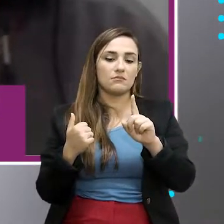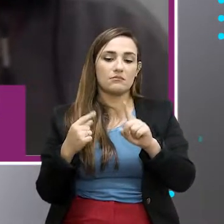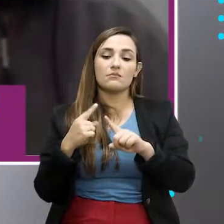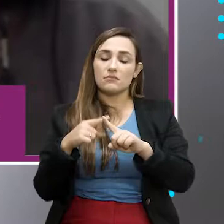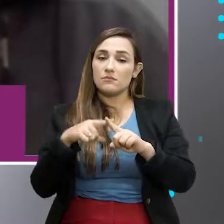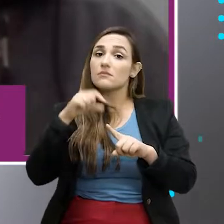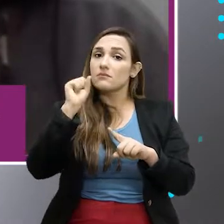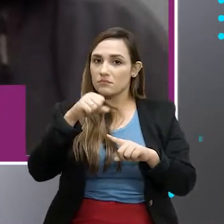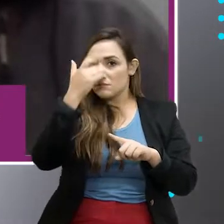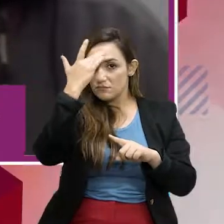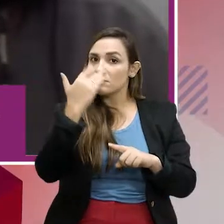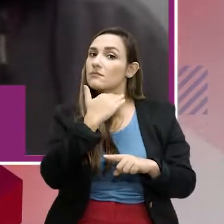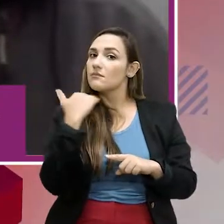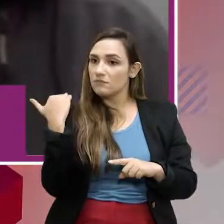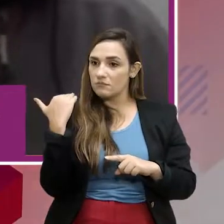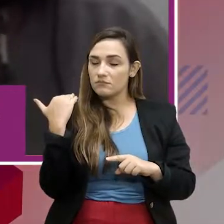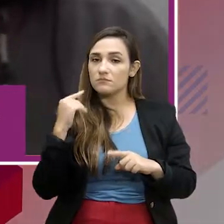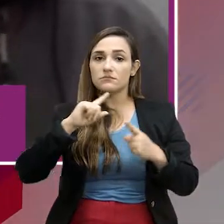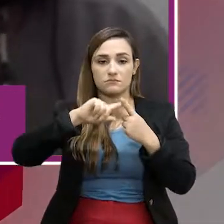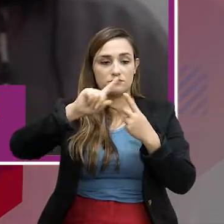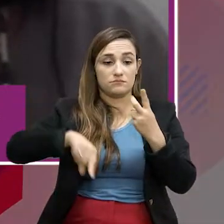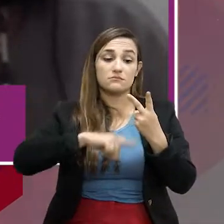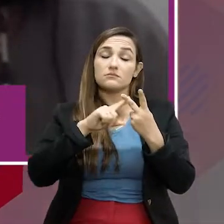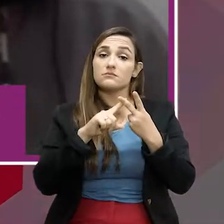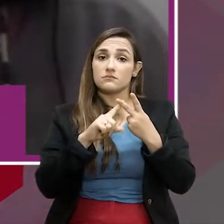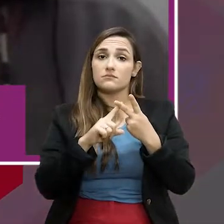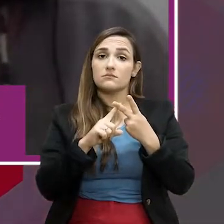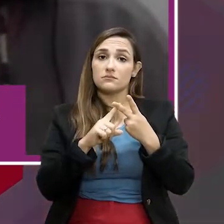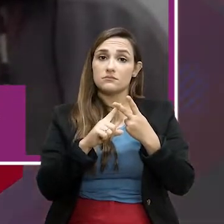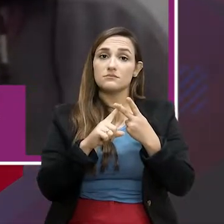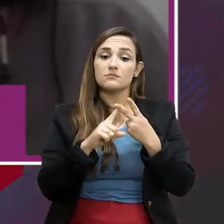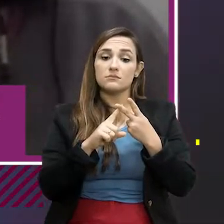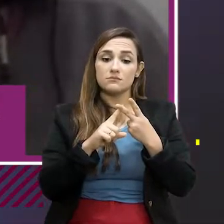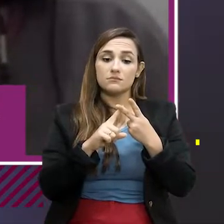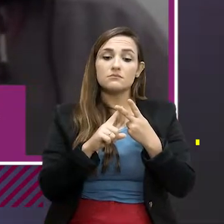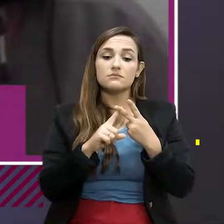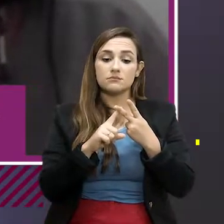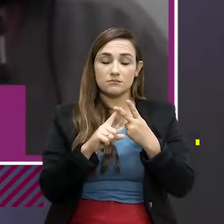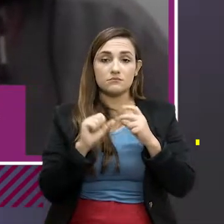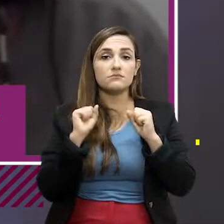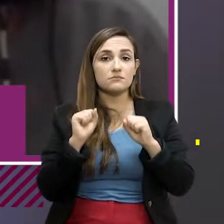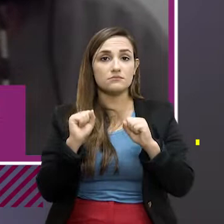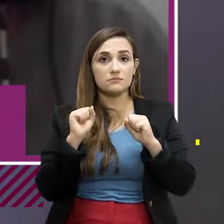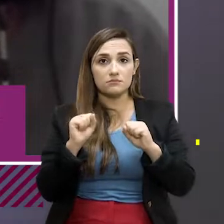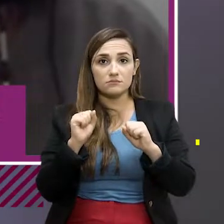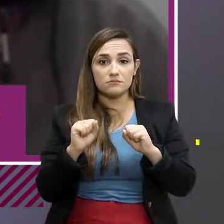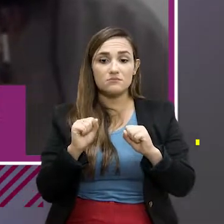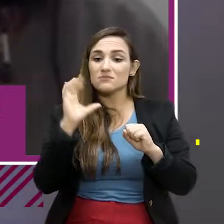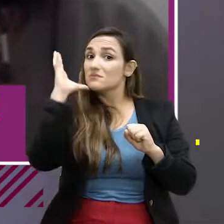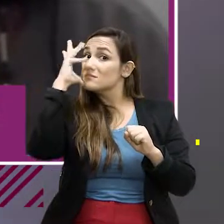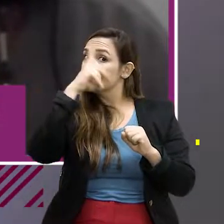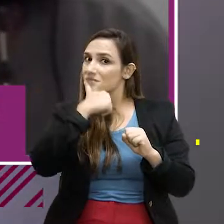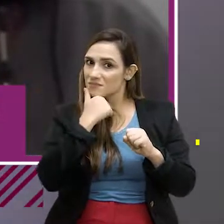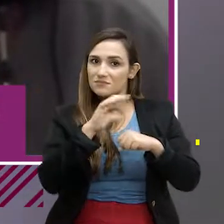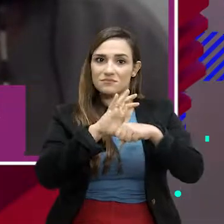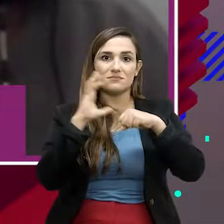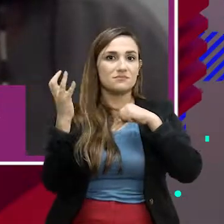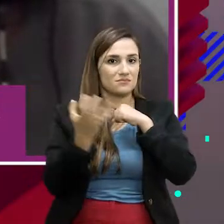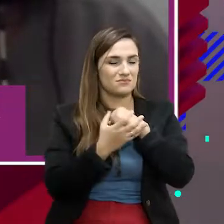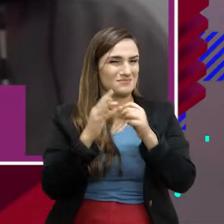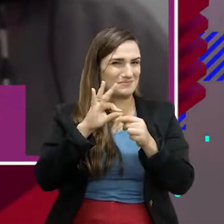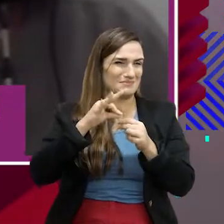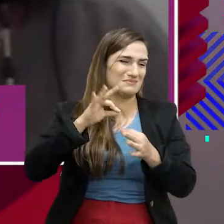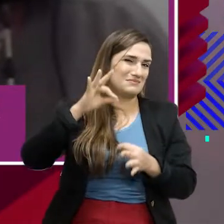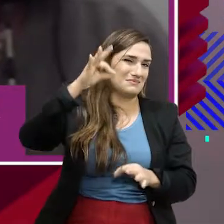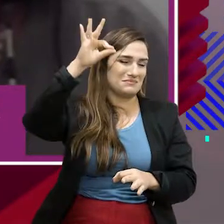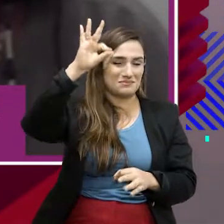tudo bem. Não fica. Primeiro, porque realmente ela leva à morte também. Segundo, porque pode